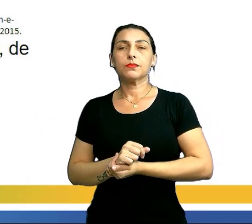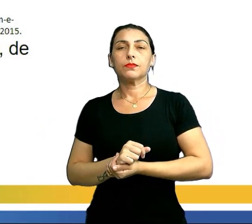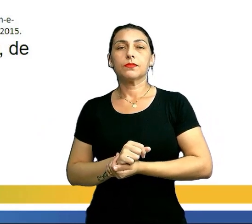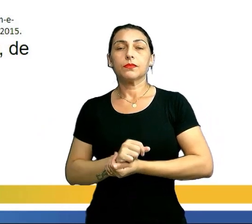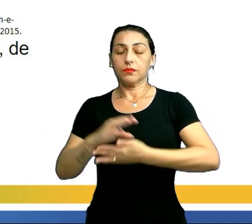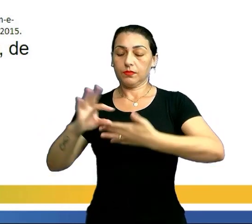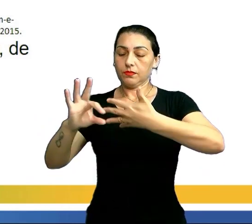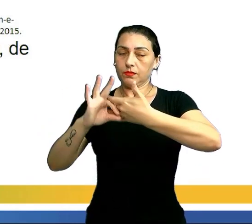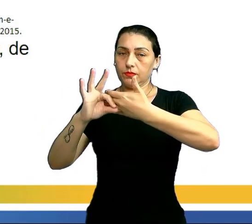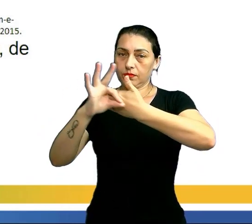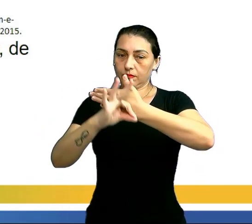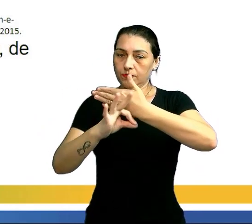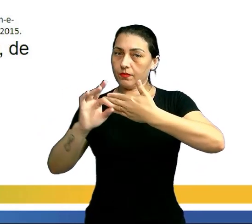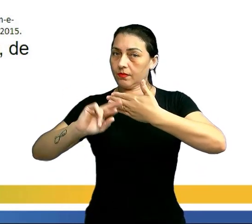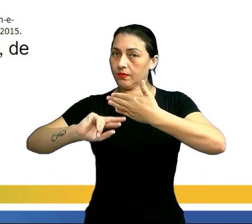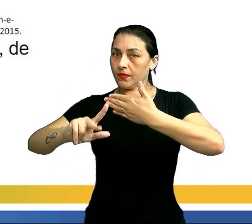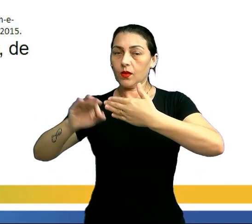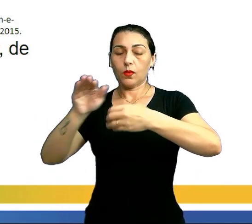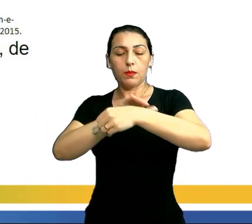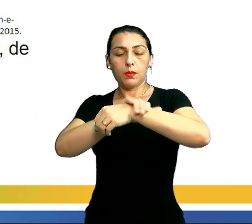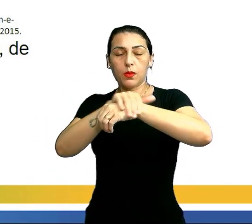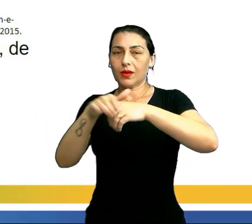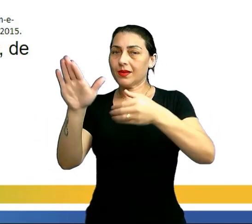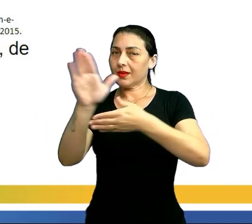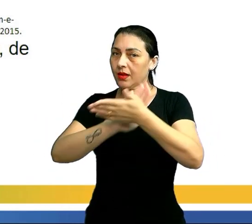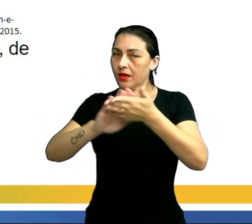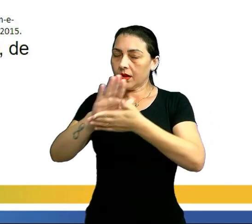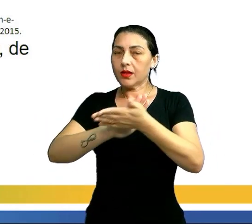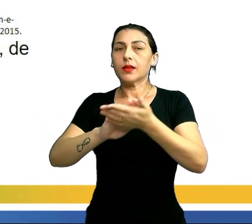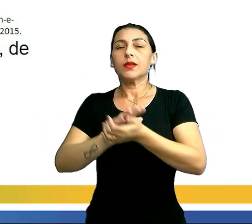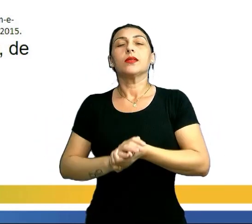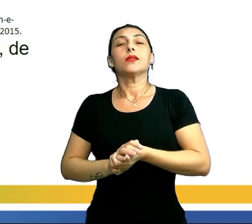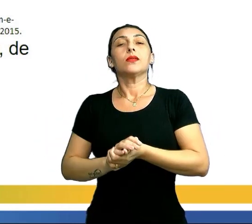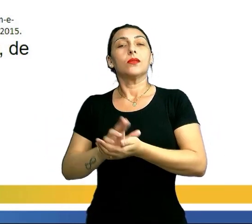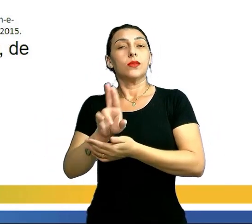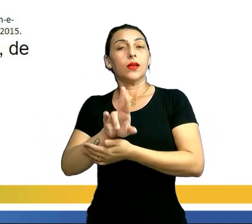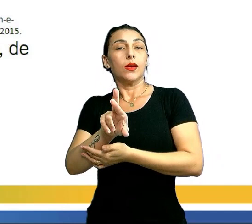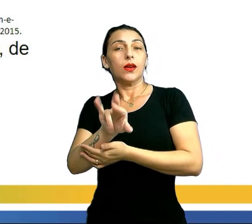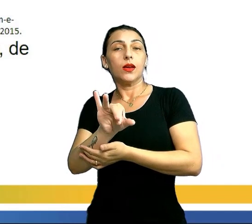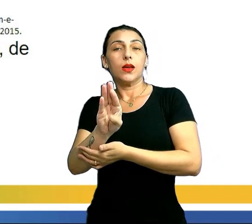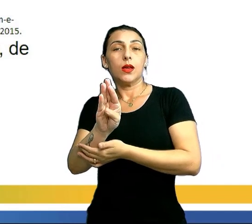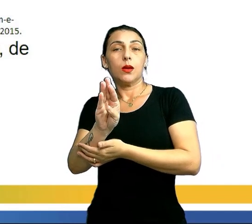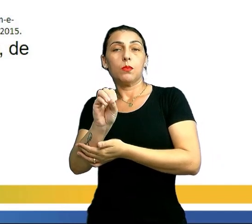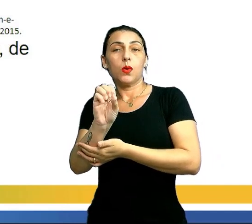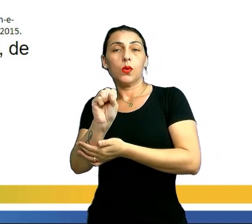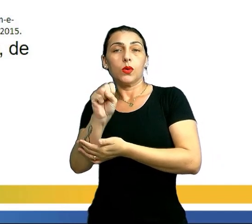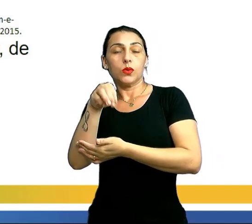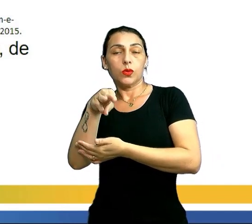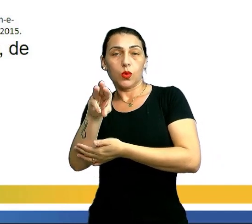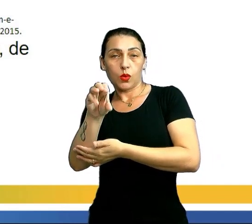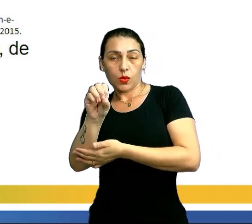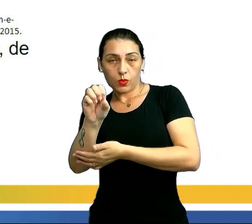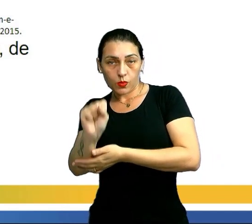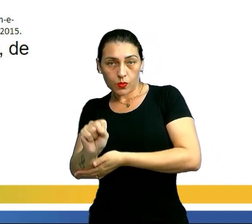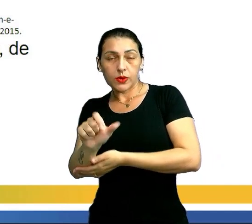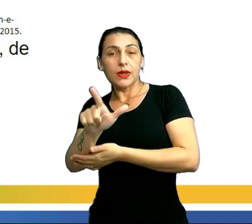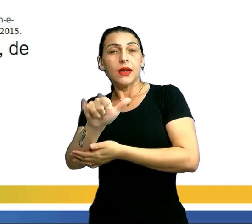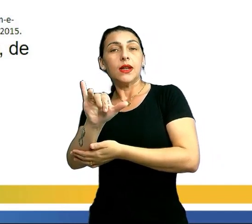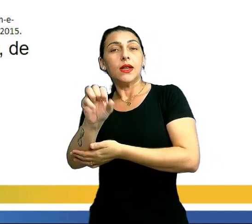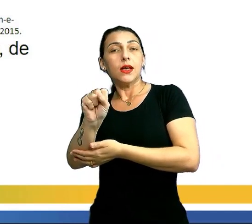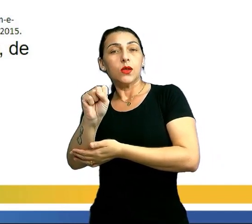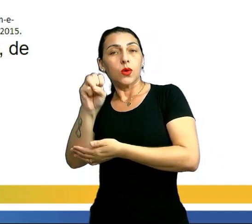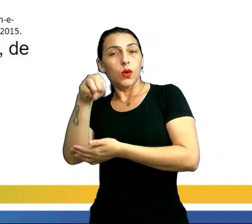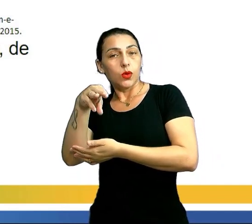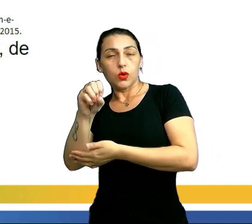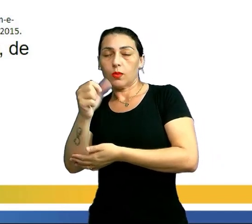ou a organela que tem neles, não é membranosa, ou são os ribossomos. Ribossomos e